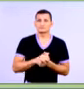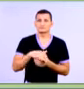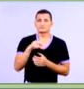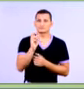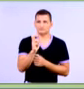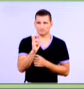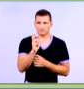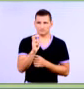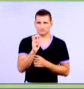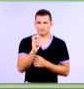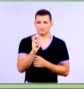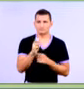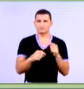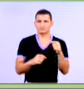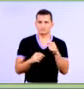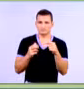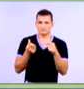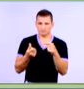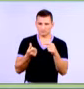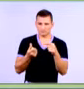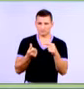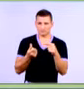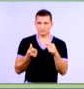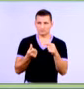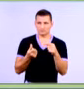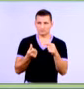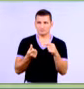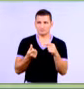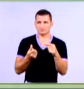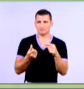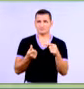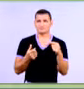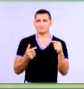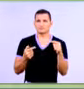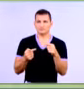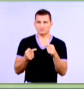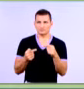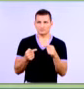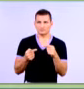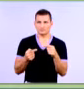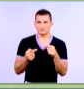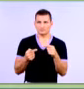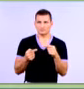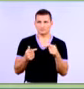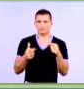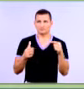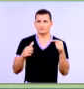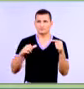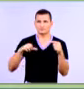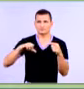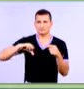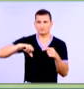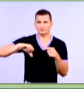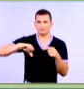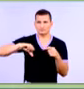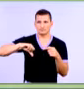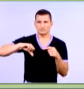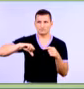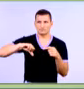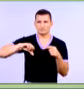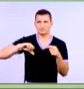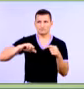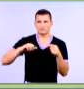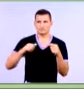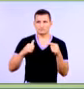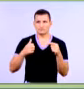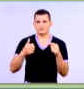5. O 5 aponta para o 6, que está disponível, que aponta para o 7, disponível, que aponta para o 8, disponível, que aponta para o 9,